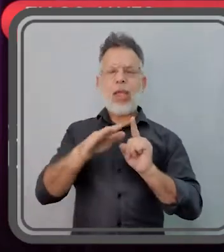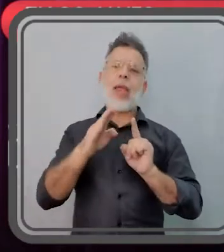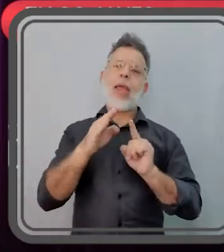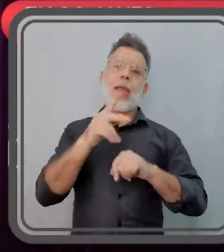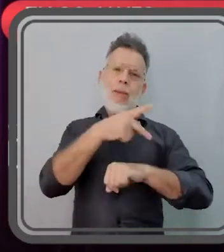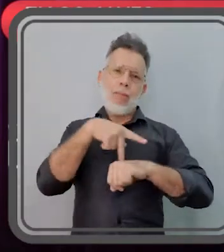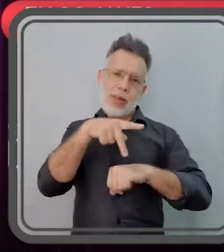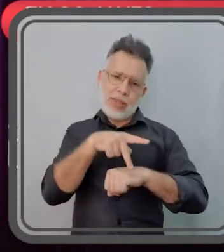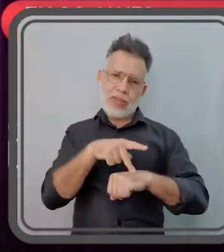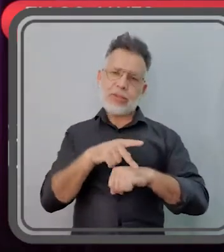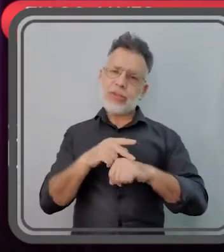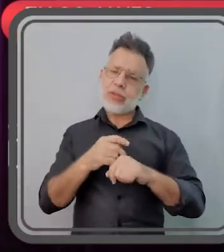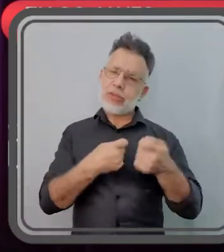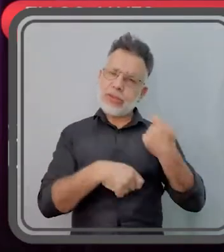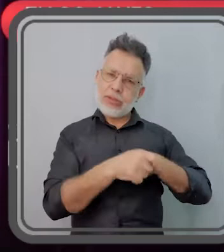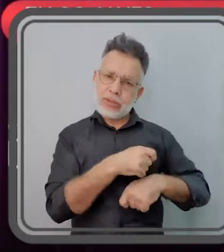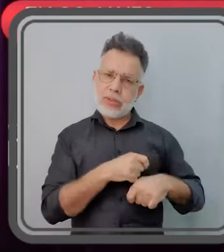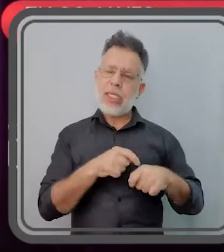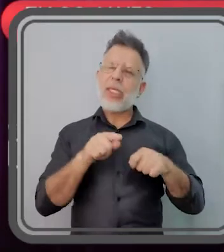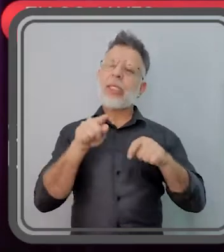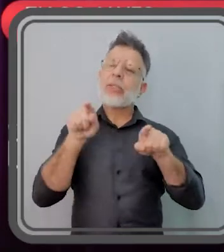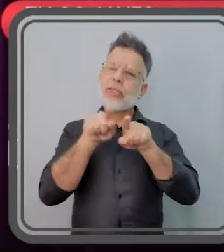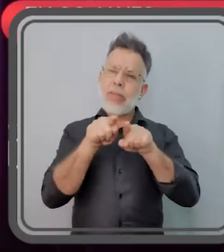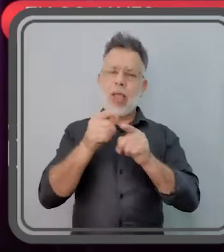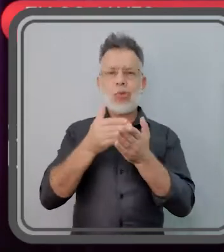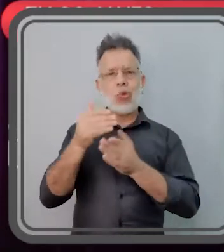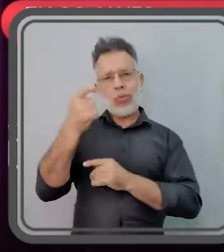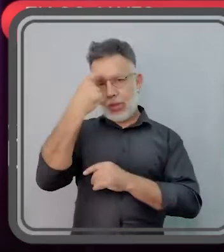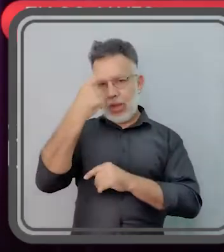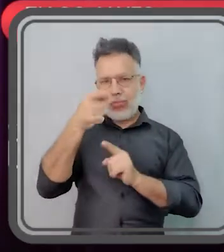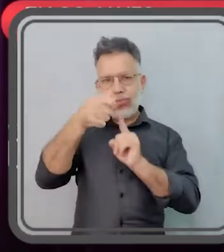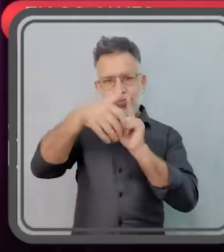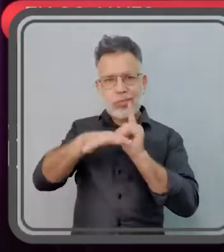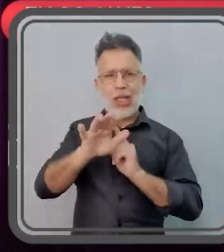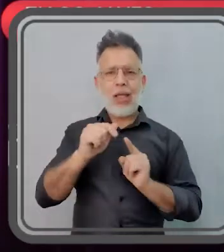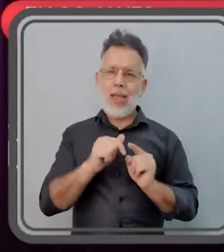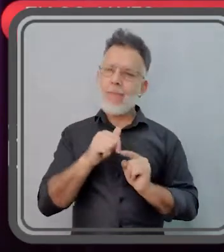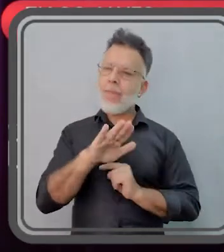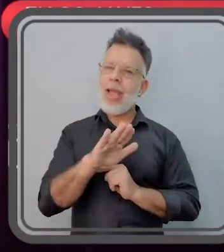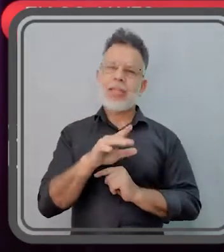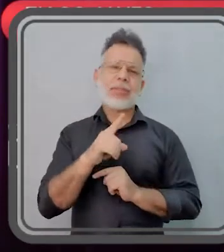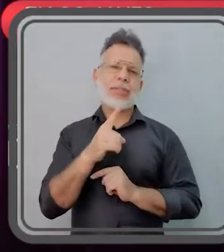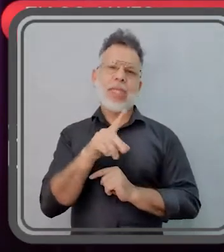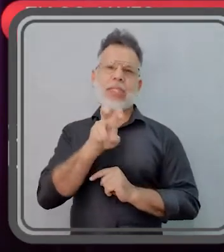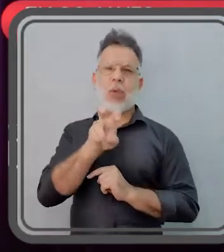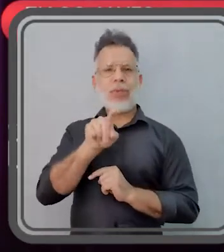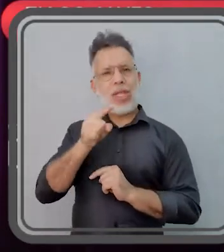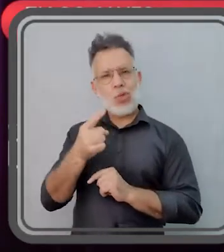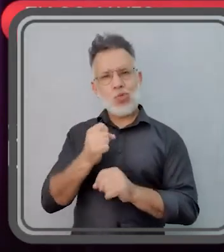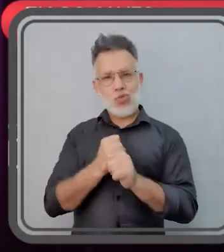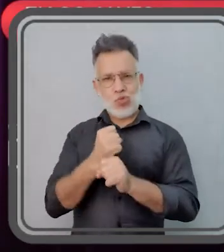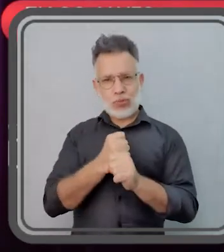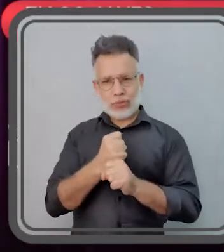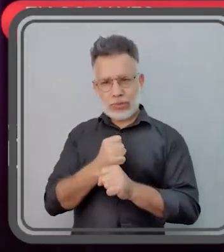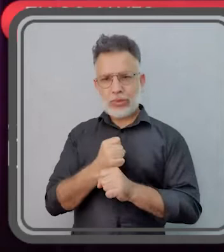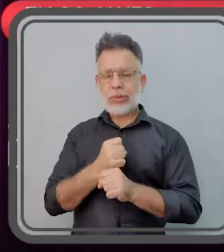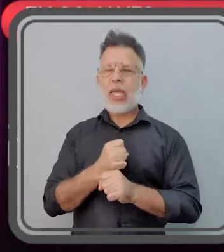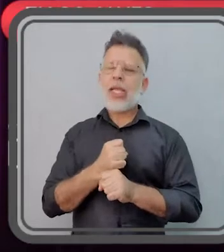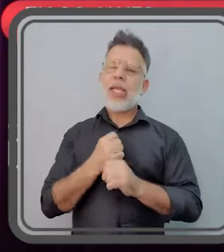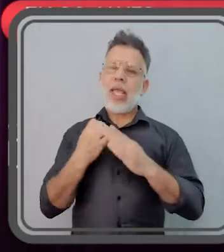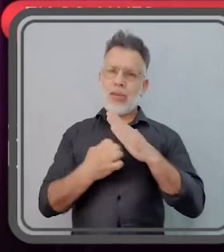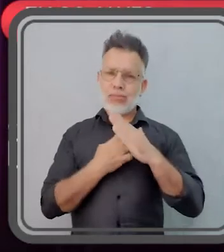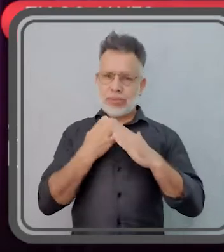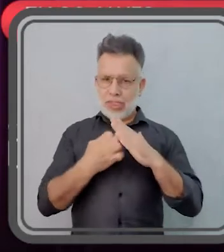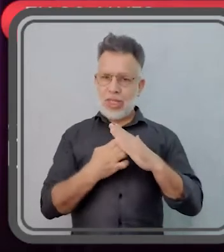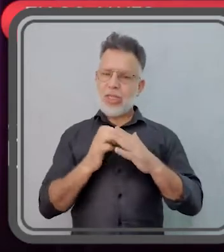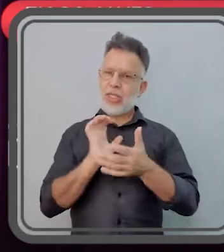business para toda a Índia, não? E assim começou a história de mais de 151 anos. E TCS, parte